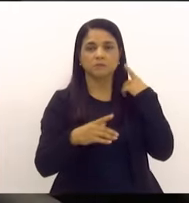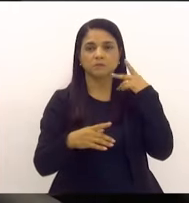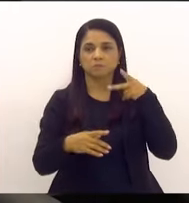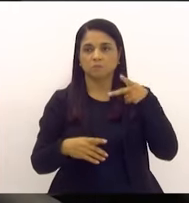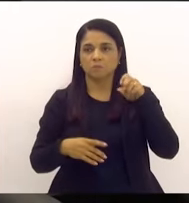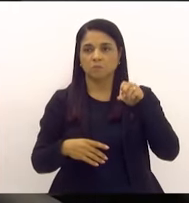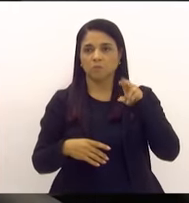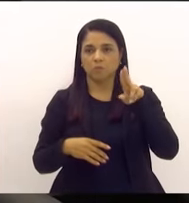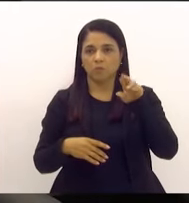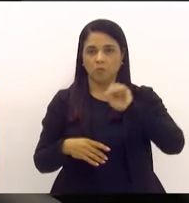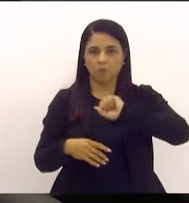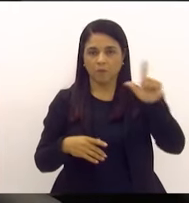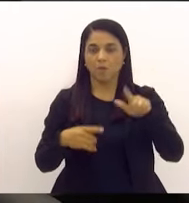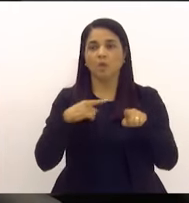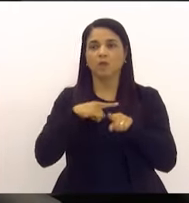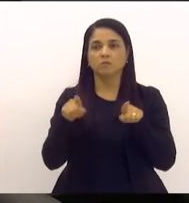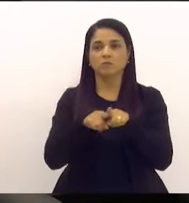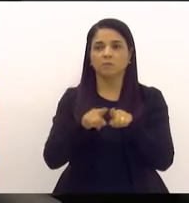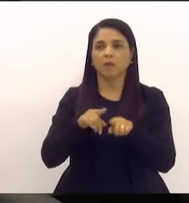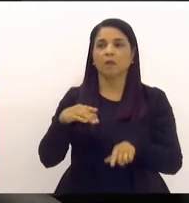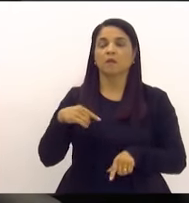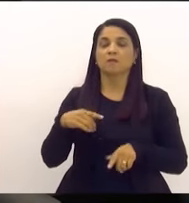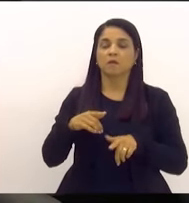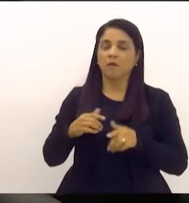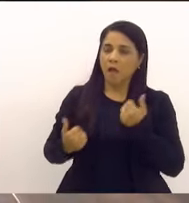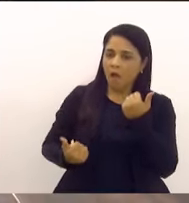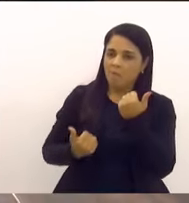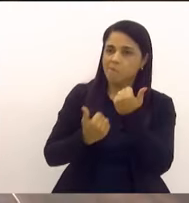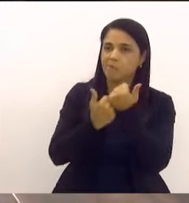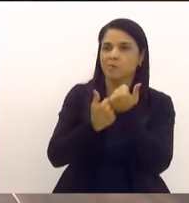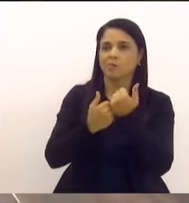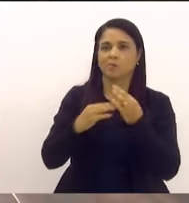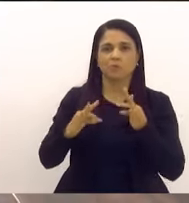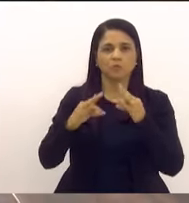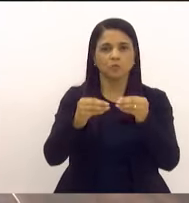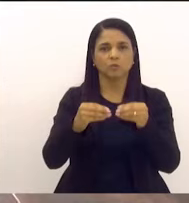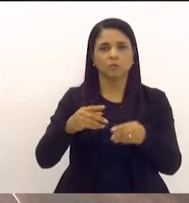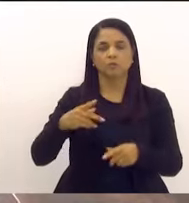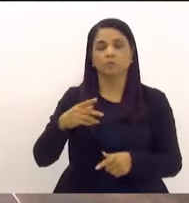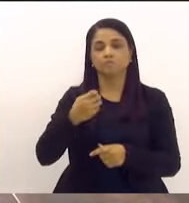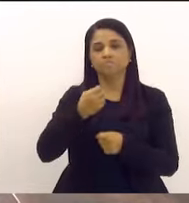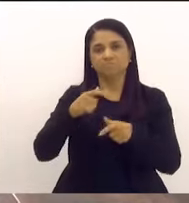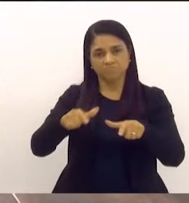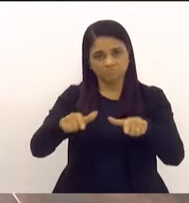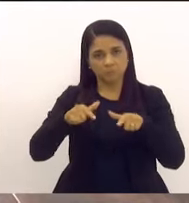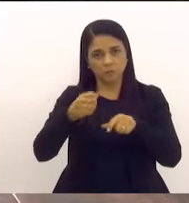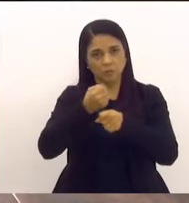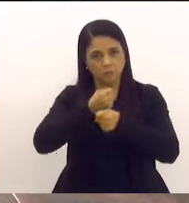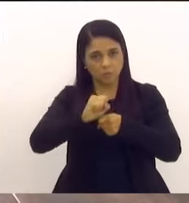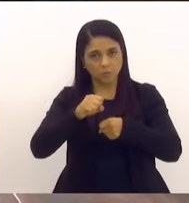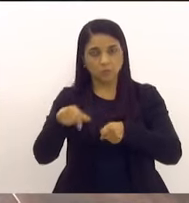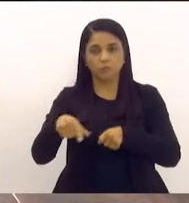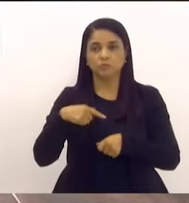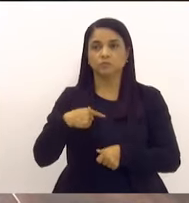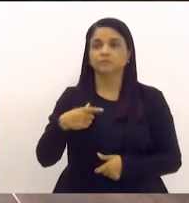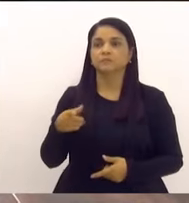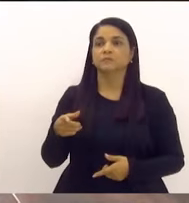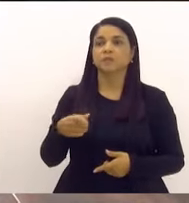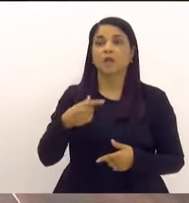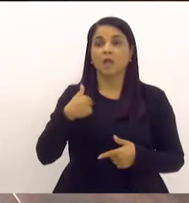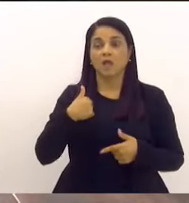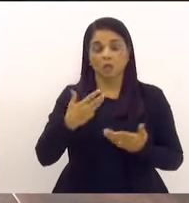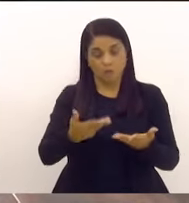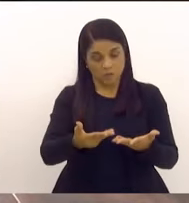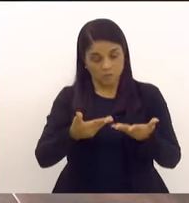presidente, apoio total a essa moção de repúdio. O deputado Pobel acabou de falar aqui. Uma colocação, presidente, recebi